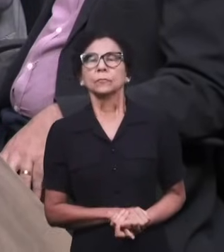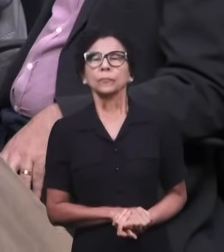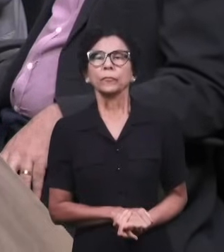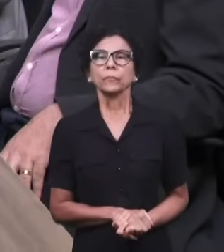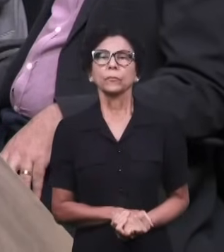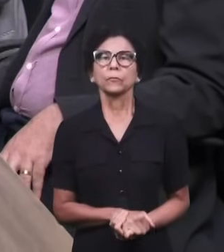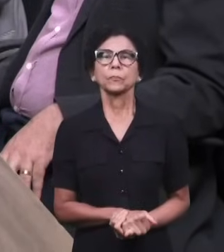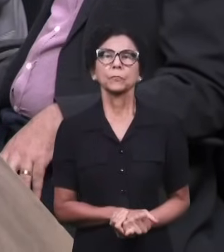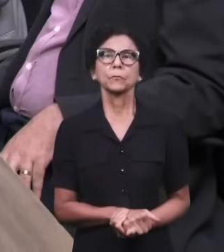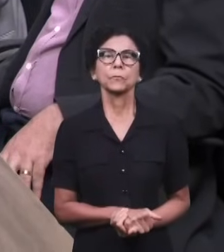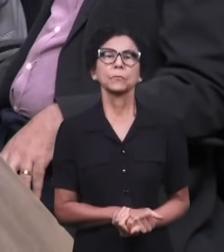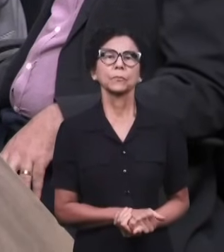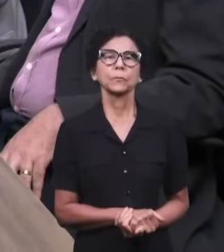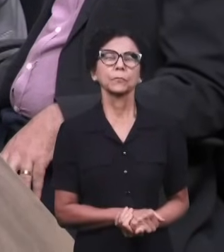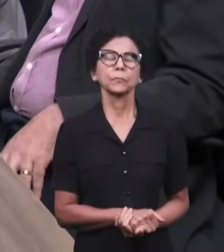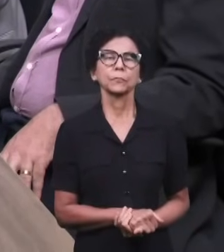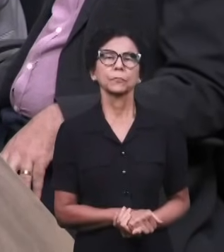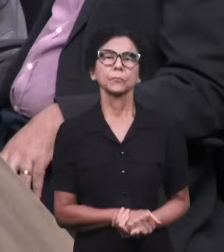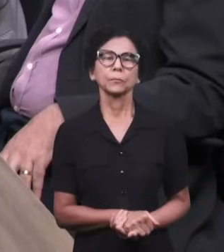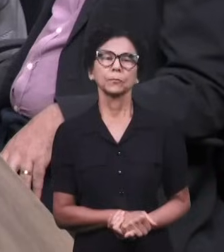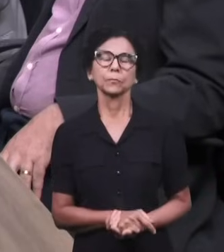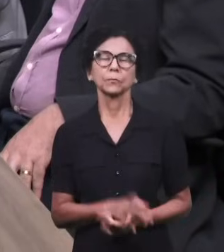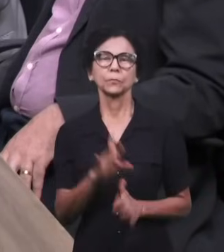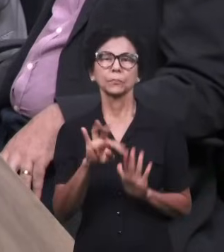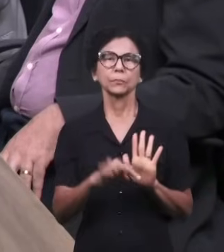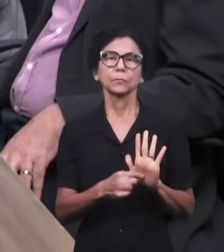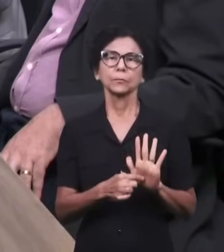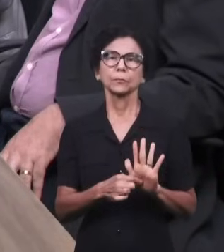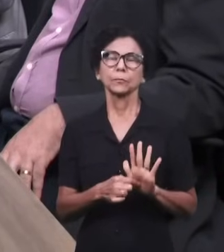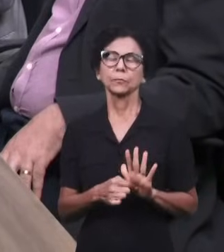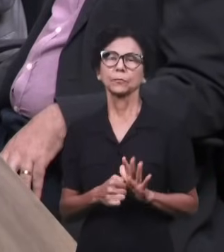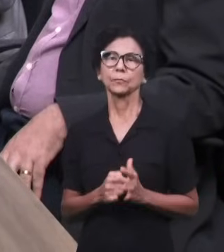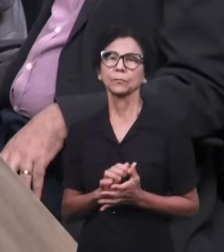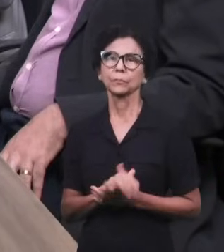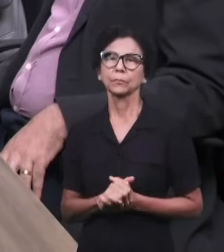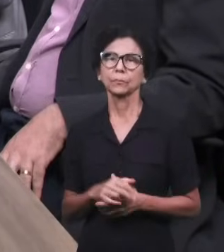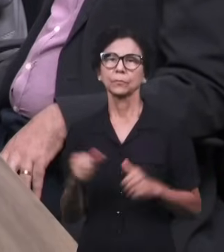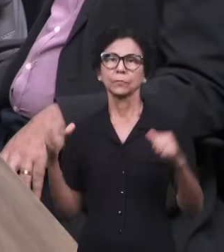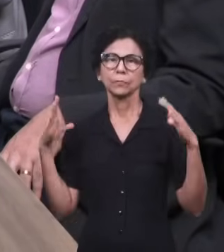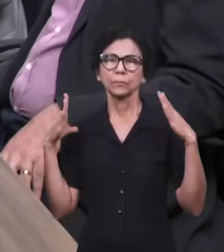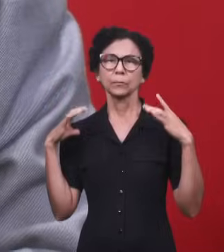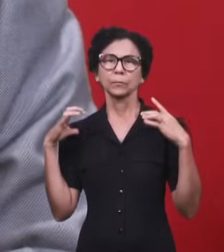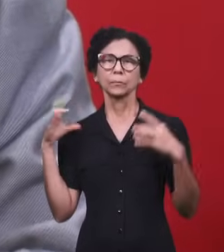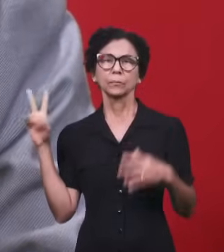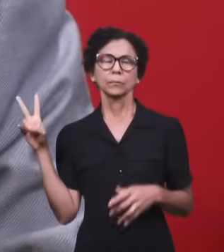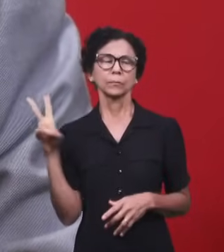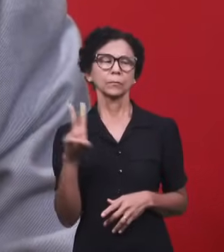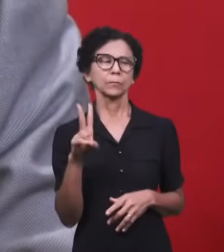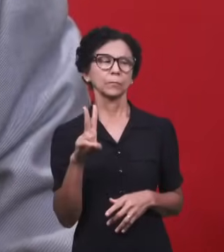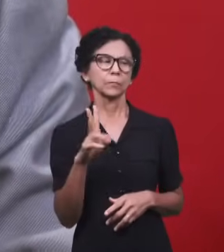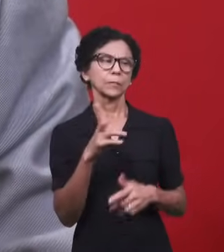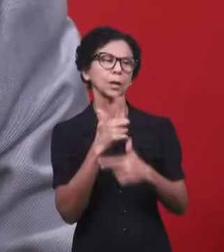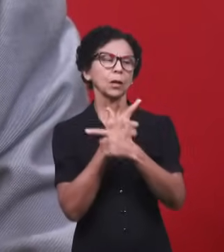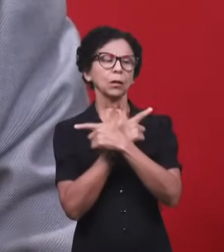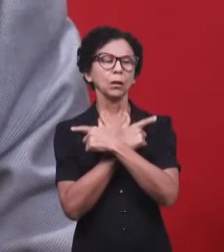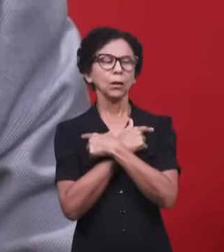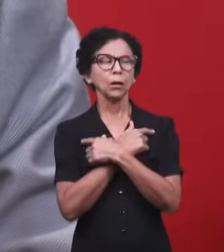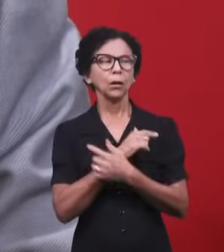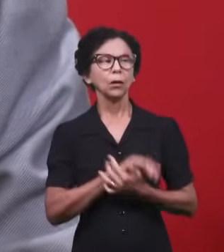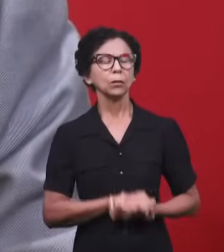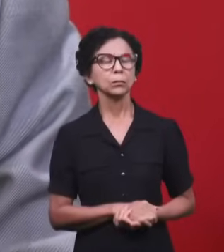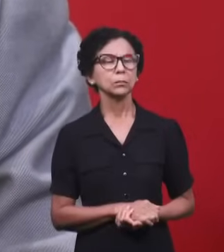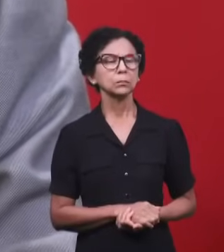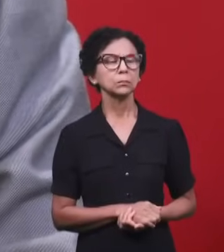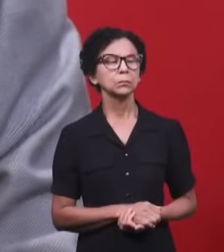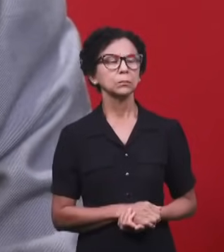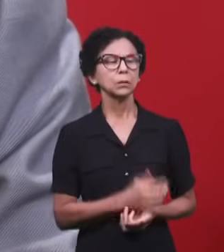gente finalizar, por causa do nosso tempo, o texto diz que os anjos disseram a Ló: tens